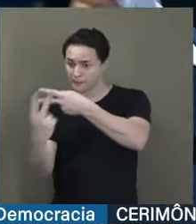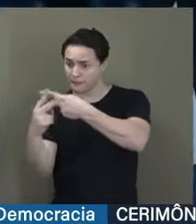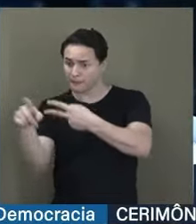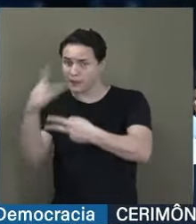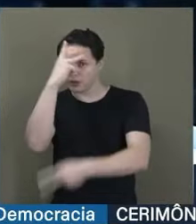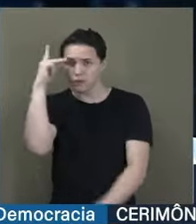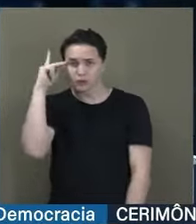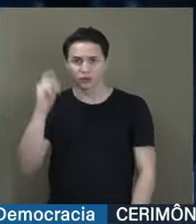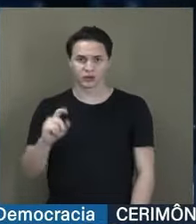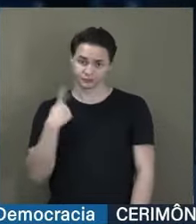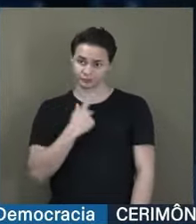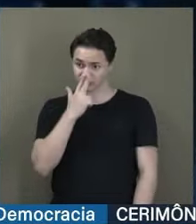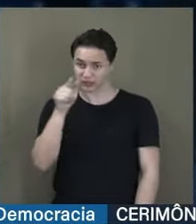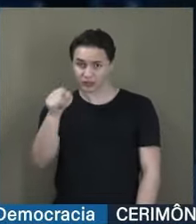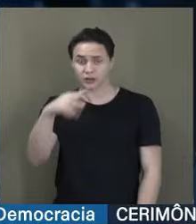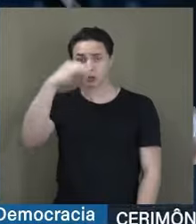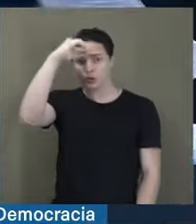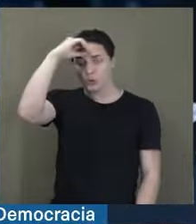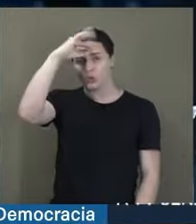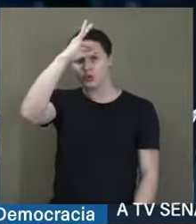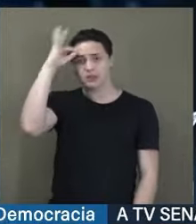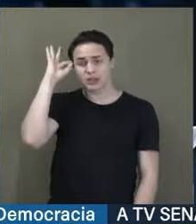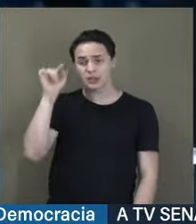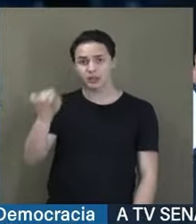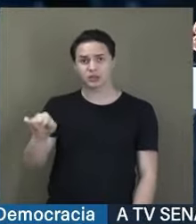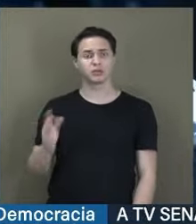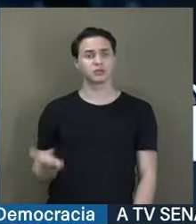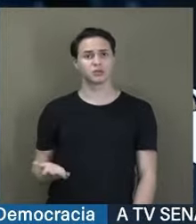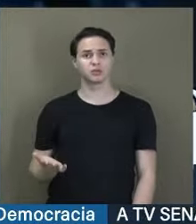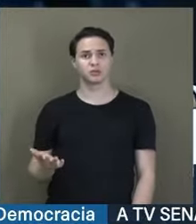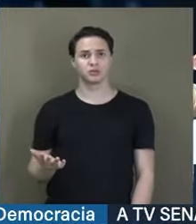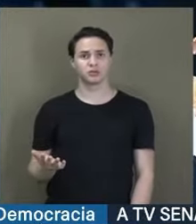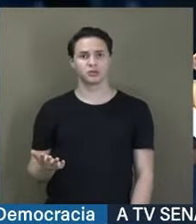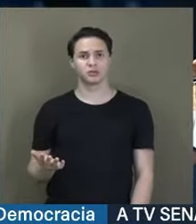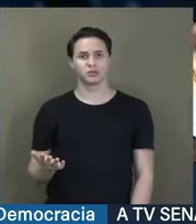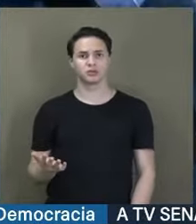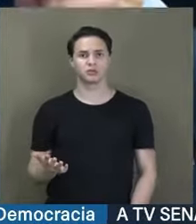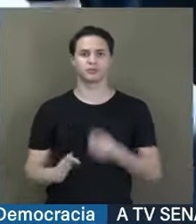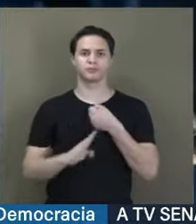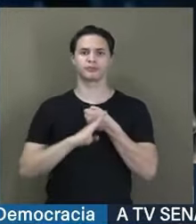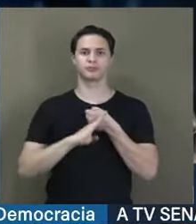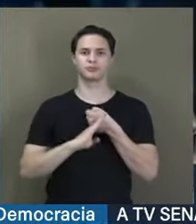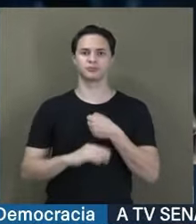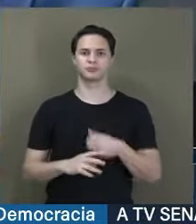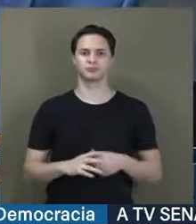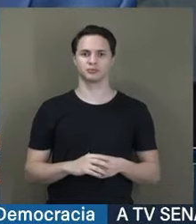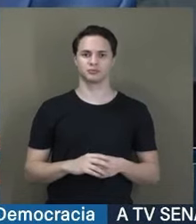que consideramos como parlamentares, que é um... Não tem nenhum óbvio a gente poder